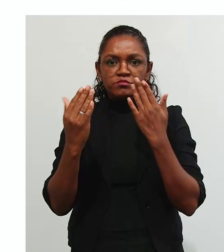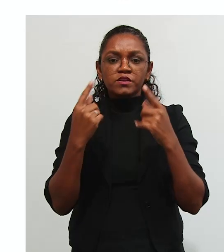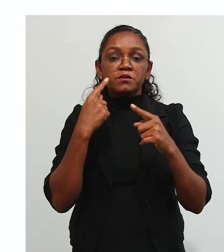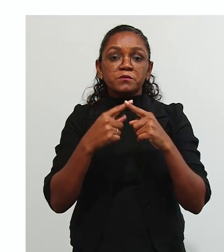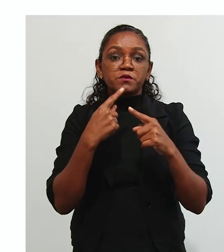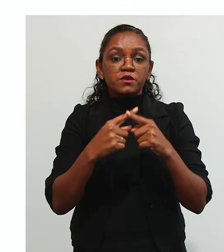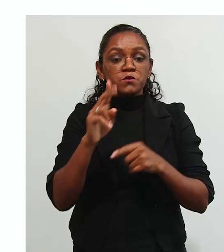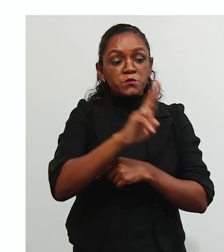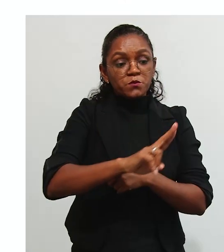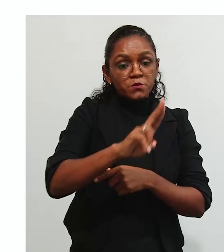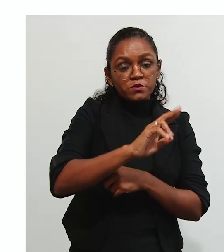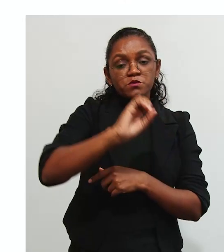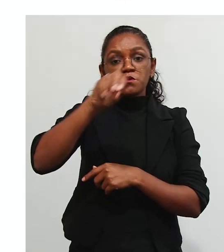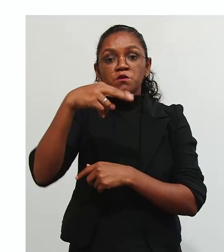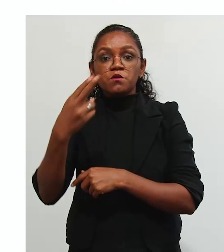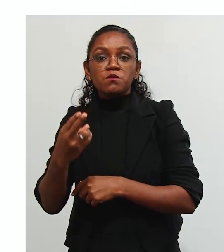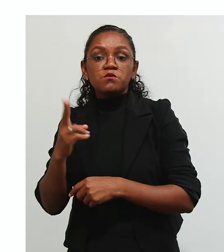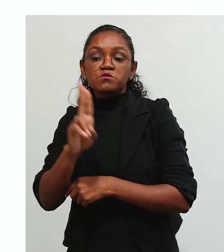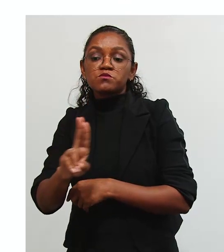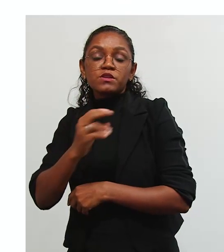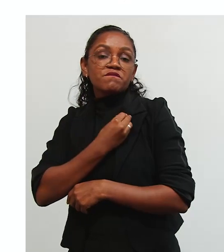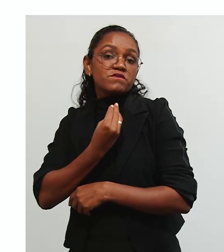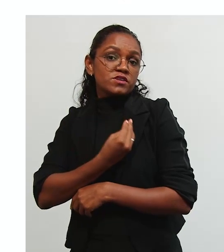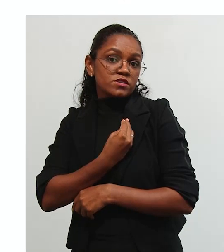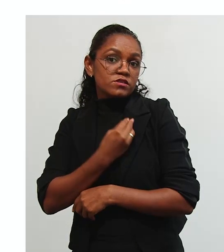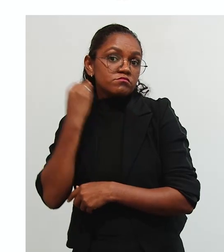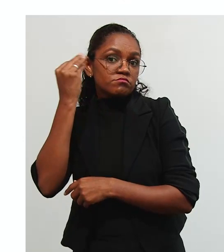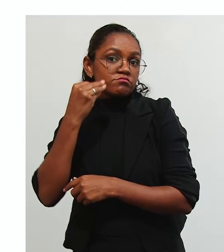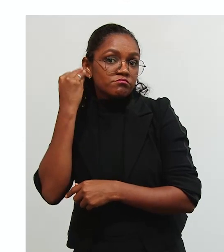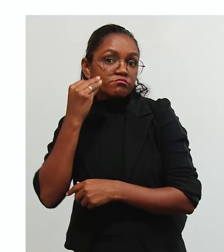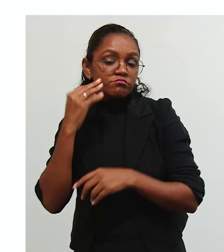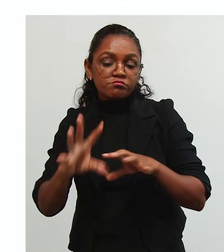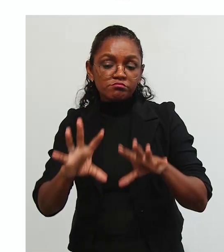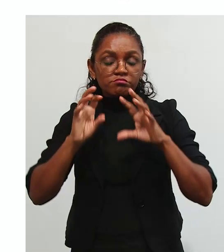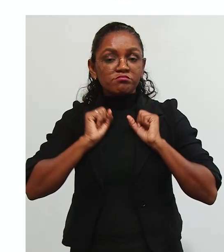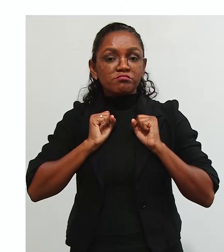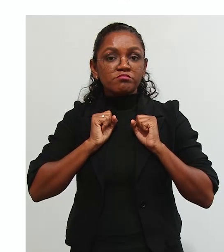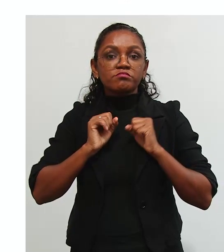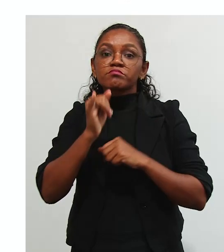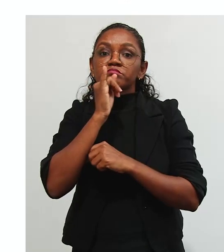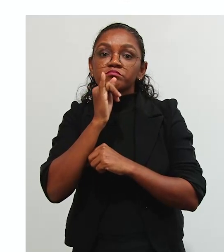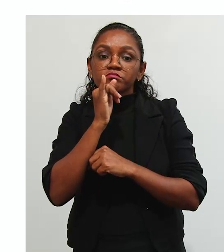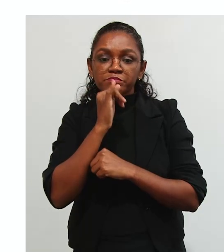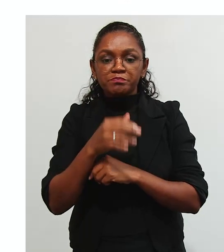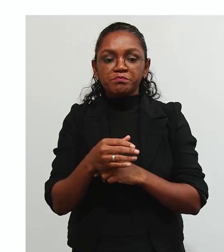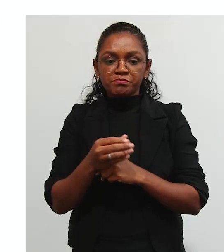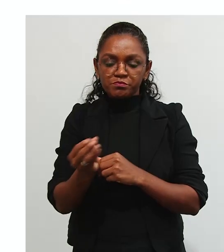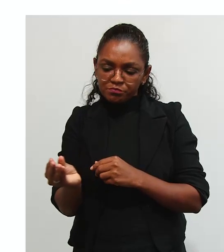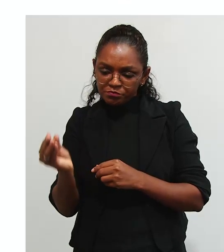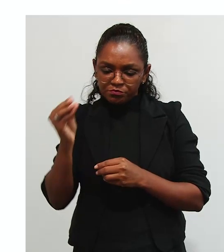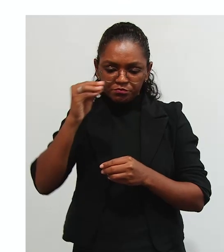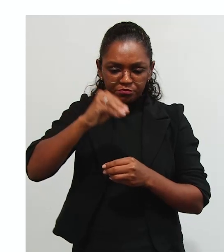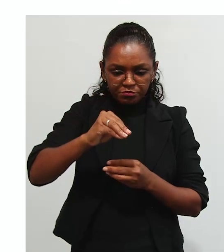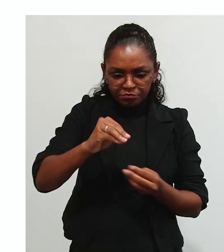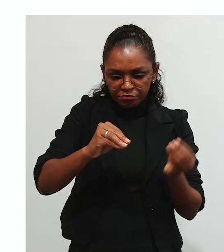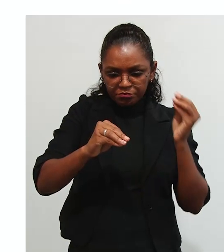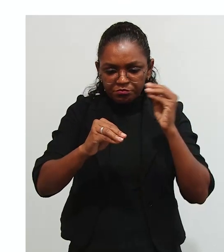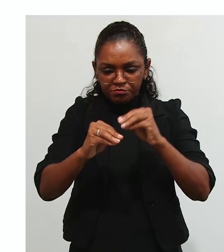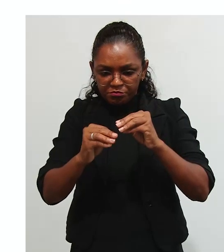daquilo que é ensinado na vida. A gente tem aqui alguns exemplos e você vai entender que ao montar um